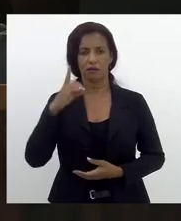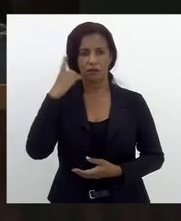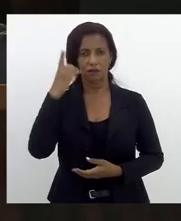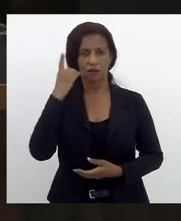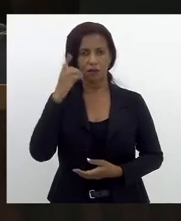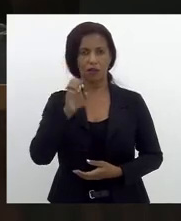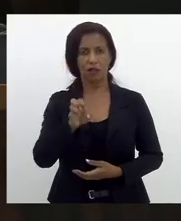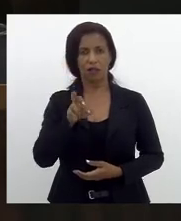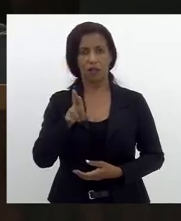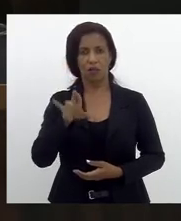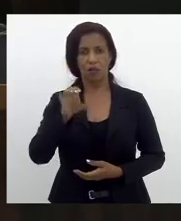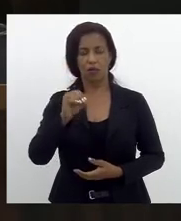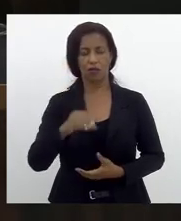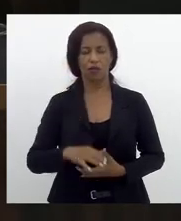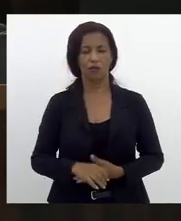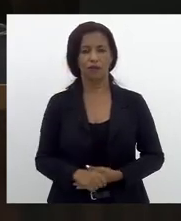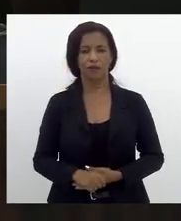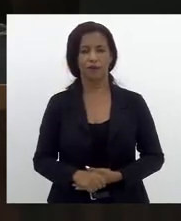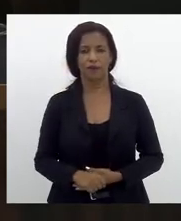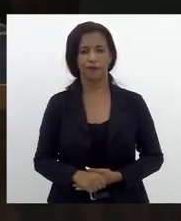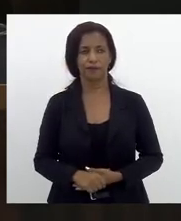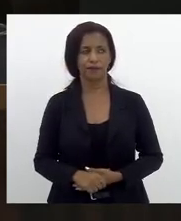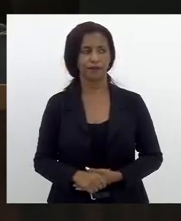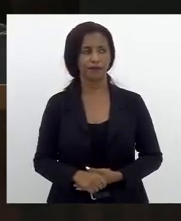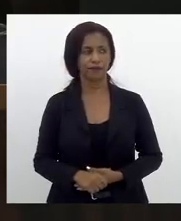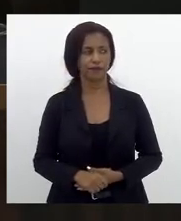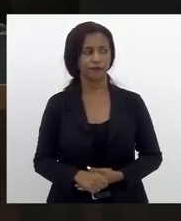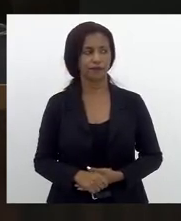Deputado Eurico Júnior.